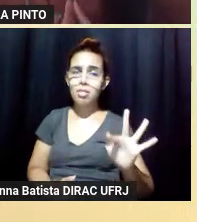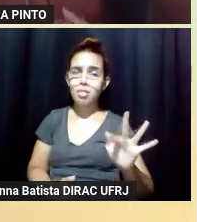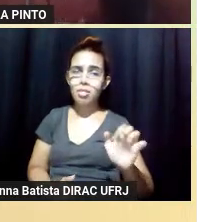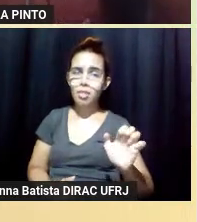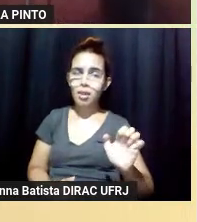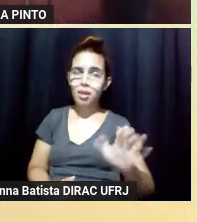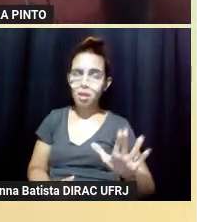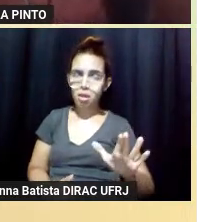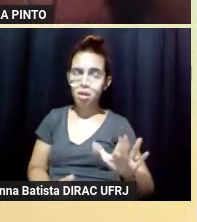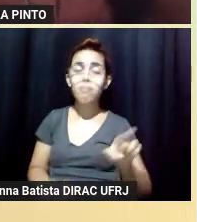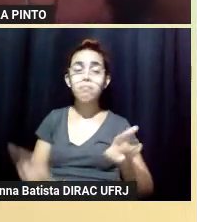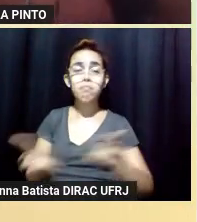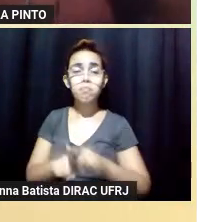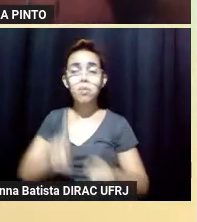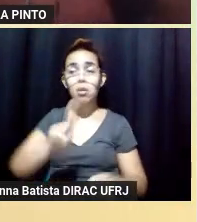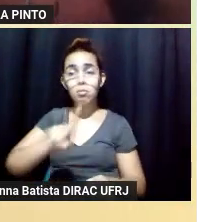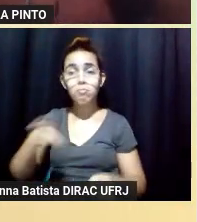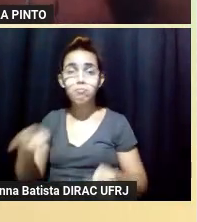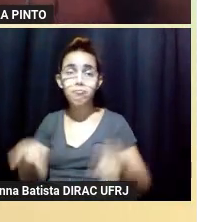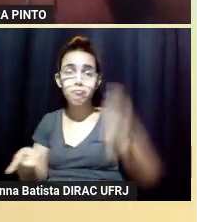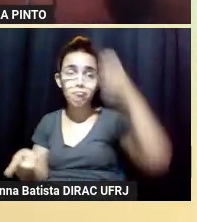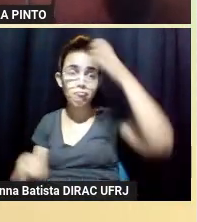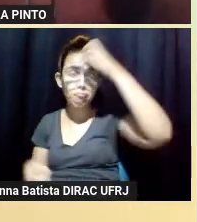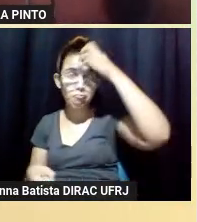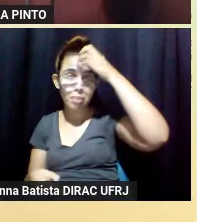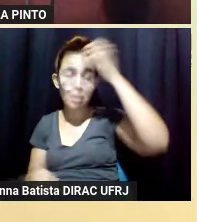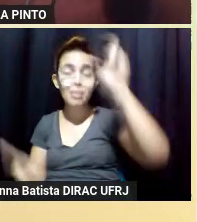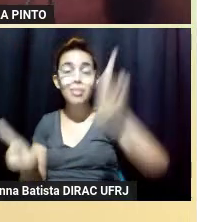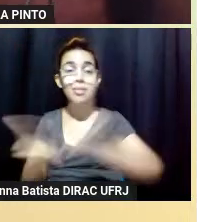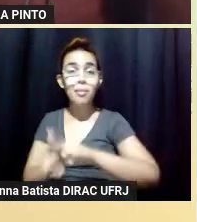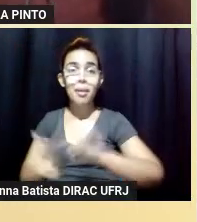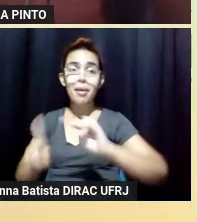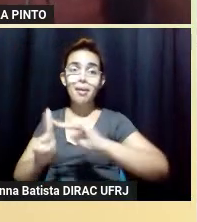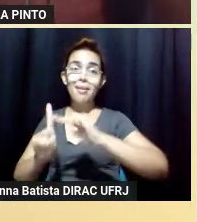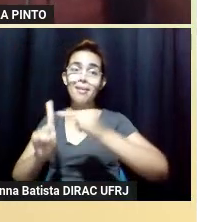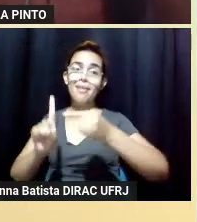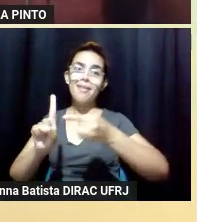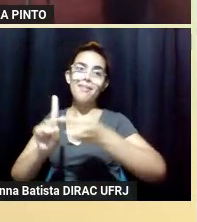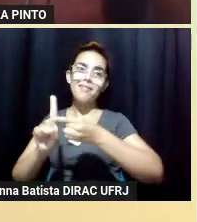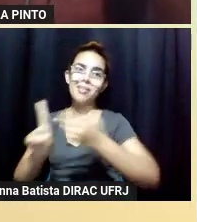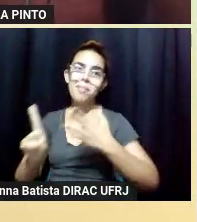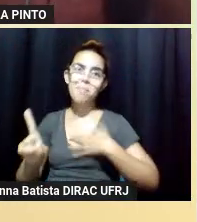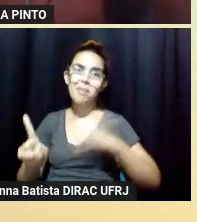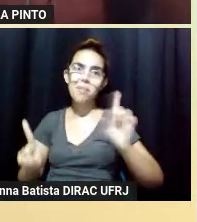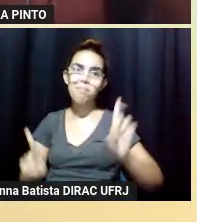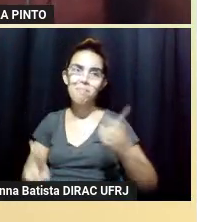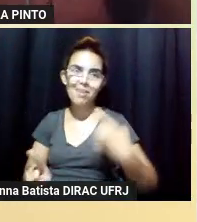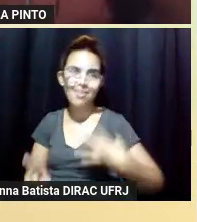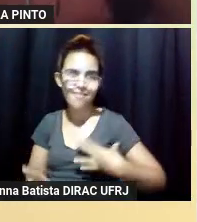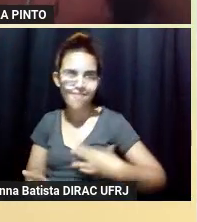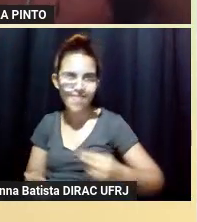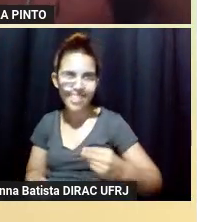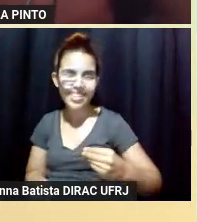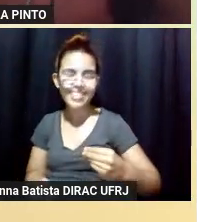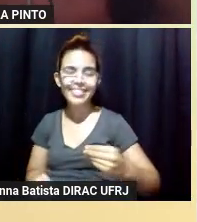Reis. E também engravidei da minha primeira filha de barriga, que é a